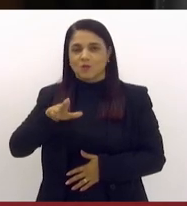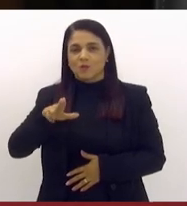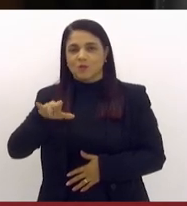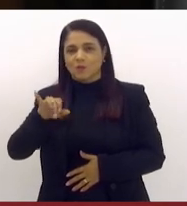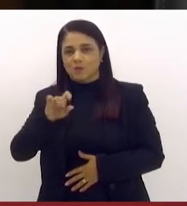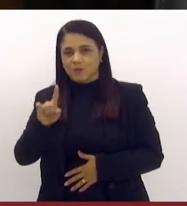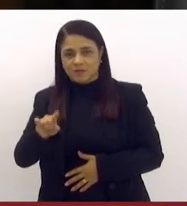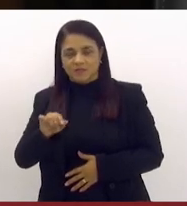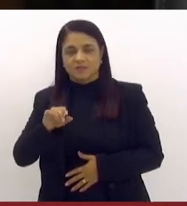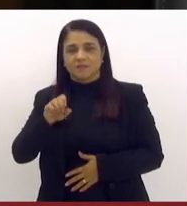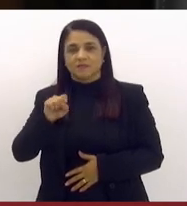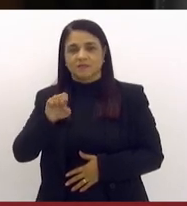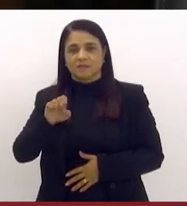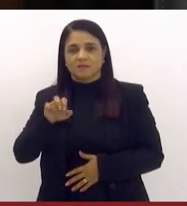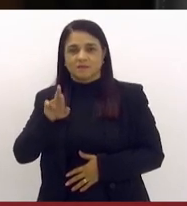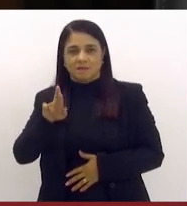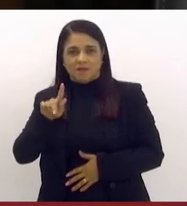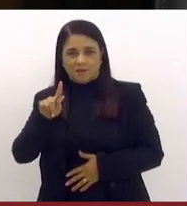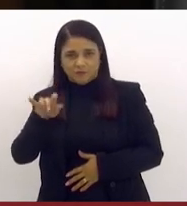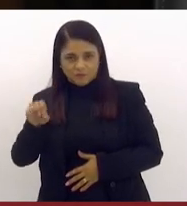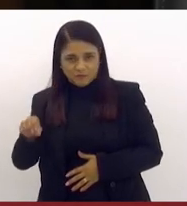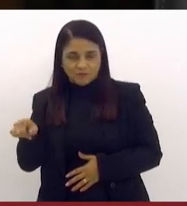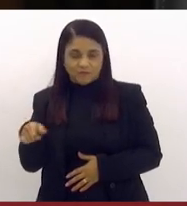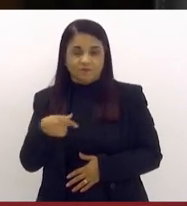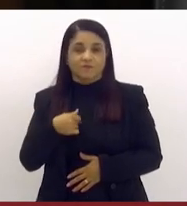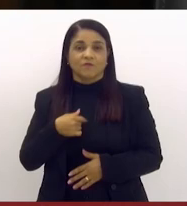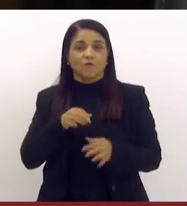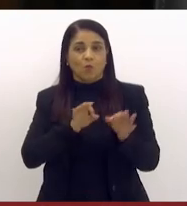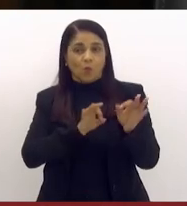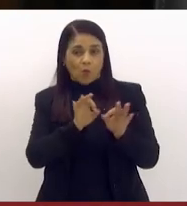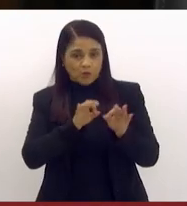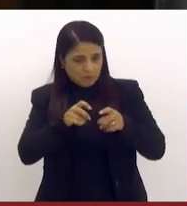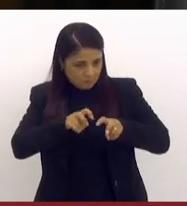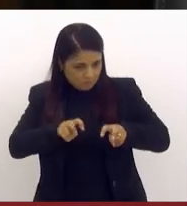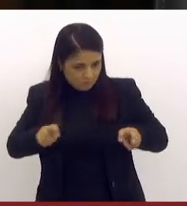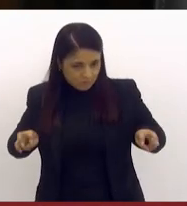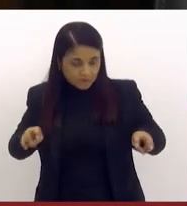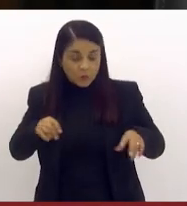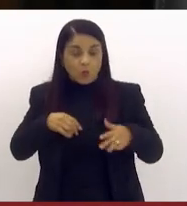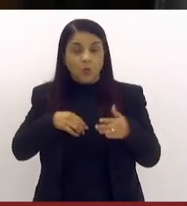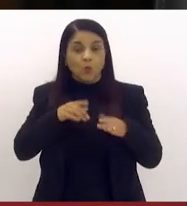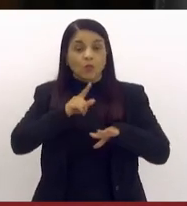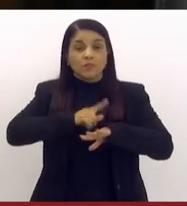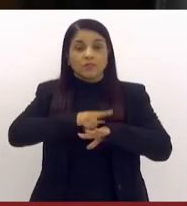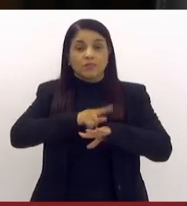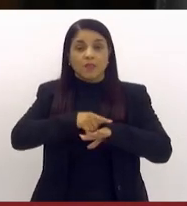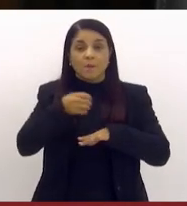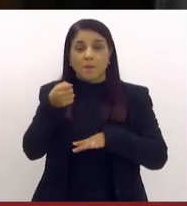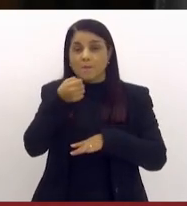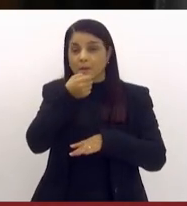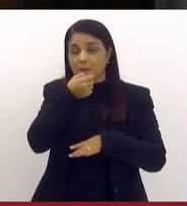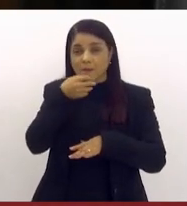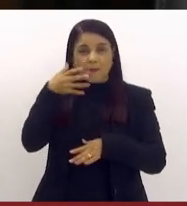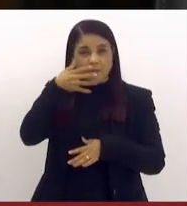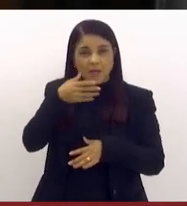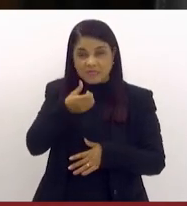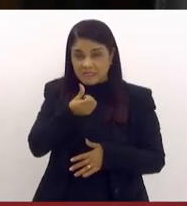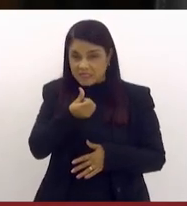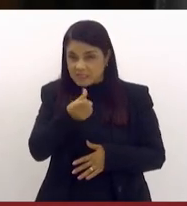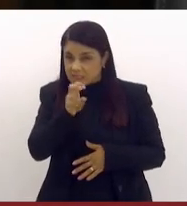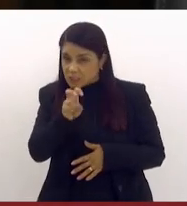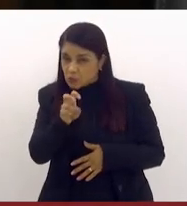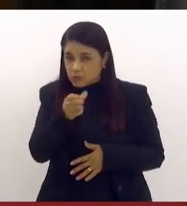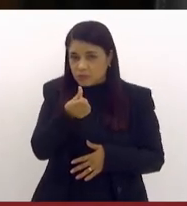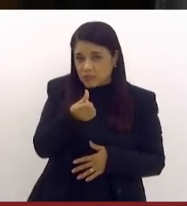a presença do Senhor o Vou organizar Aqui o pessoal da mesa o tempo de fala entre 5 e 6 minutos para ficar